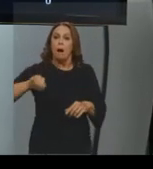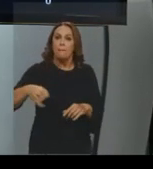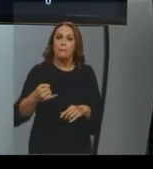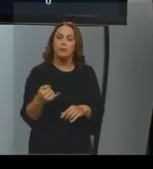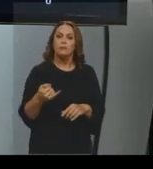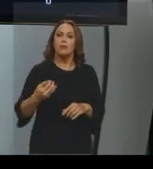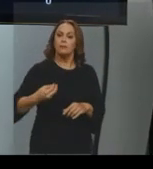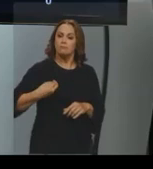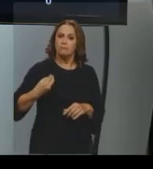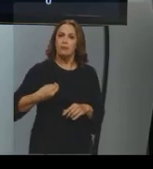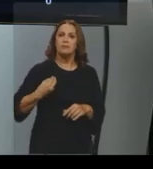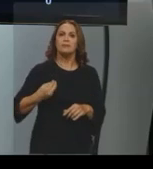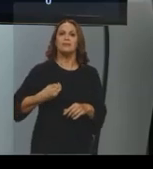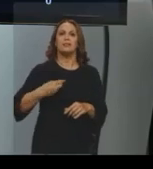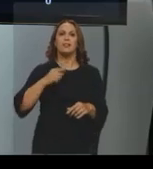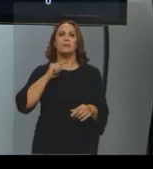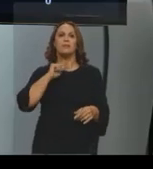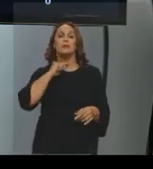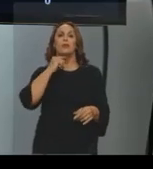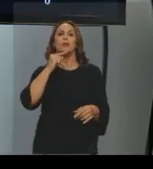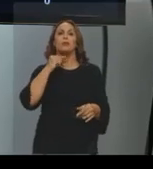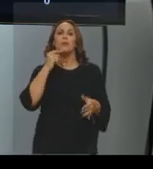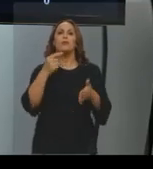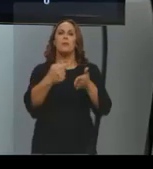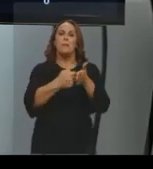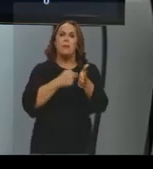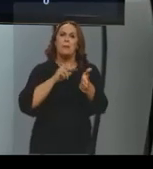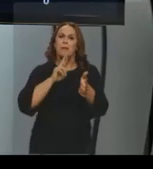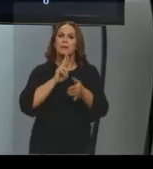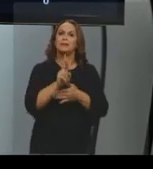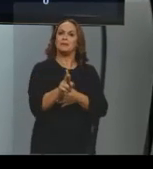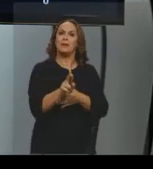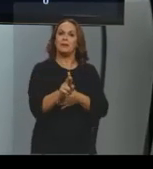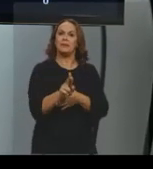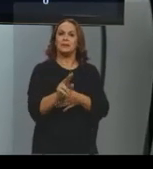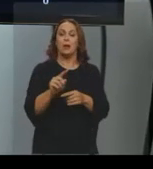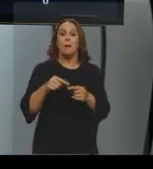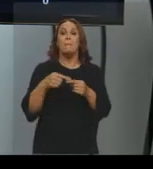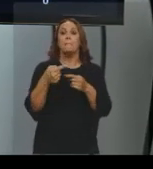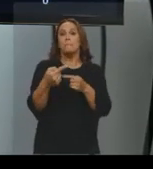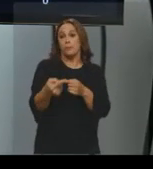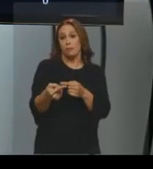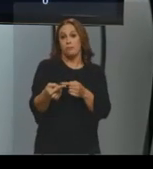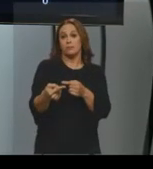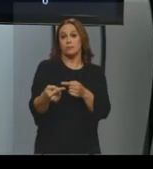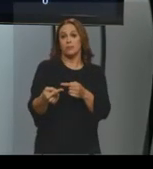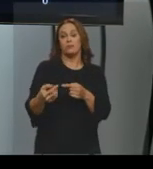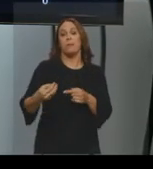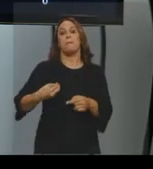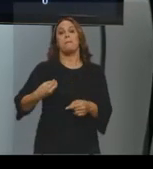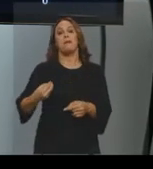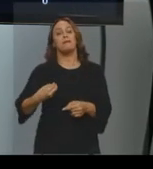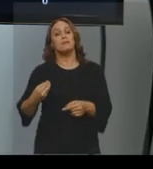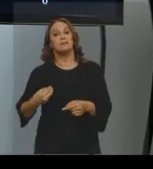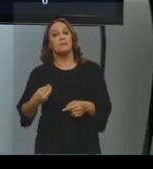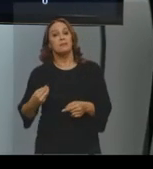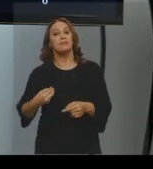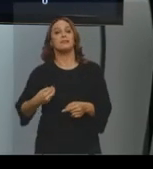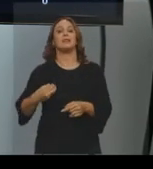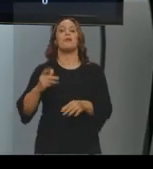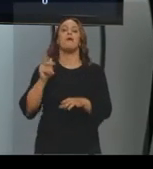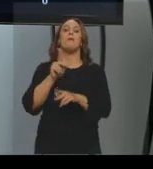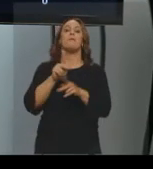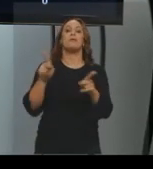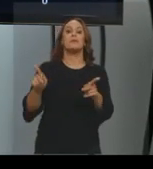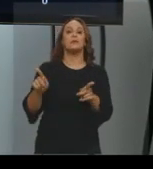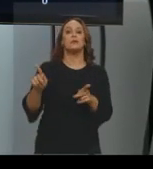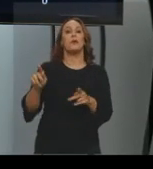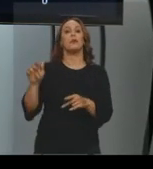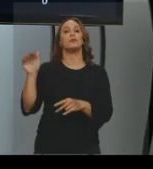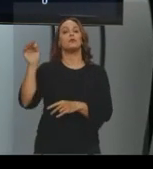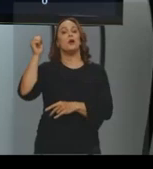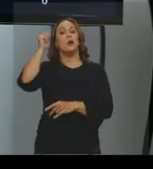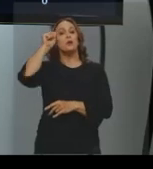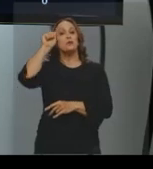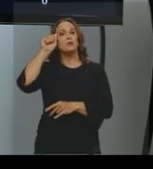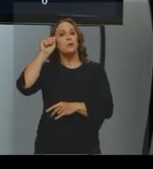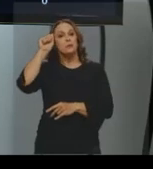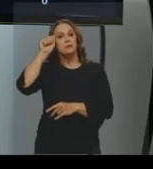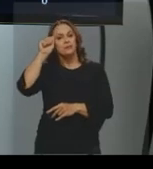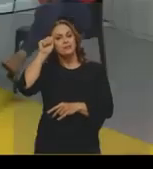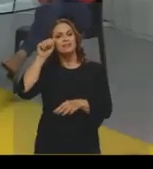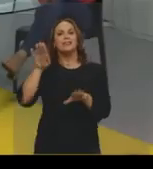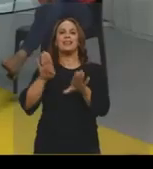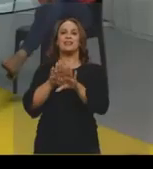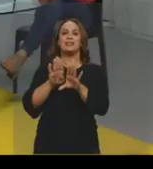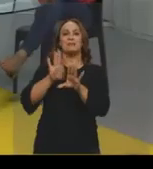no próximo bloco contará com a participação do professor Marcos, de Sociologia, e do professor Romildo, de Filosofia. Agradeço a presença